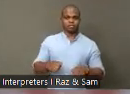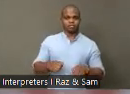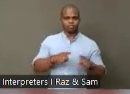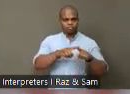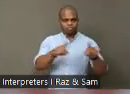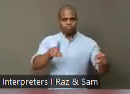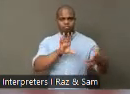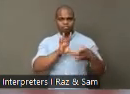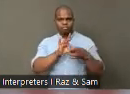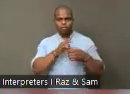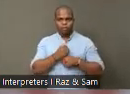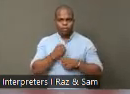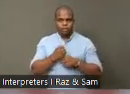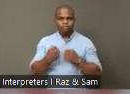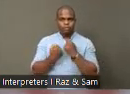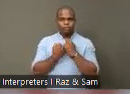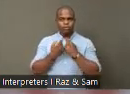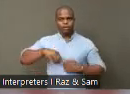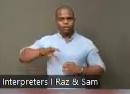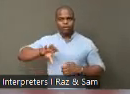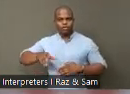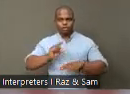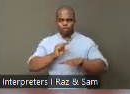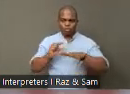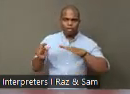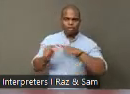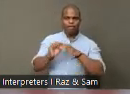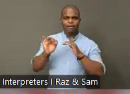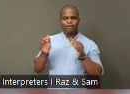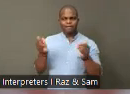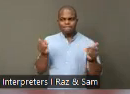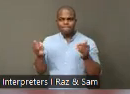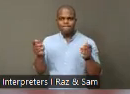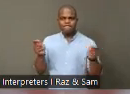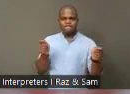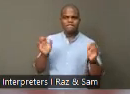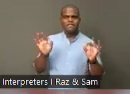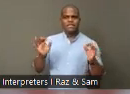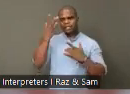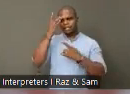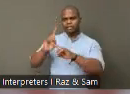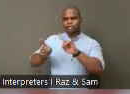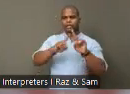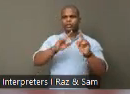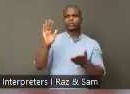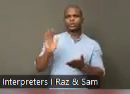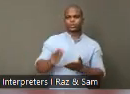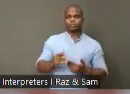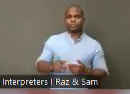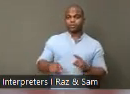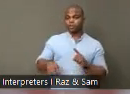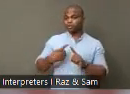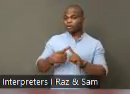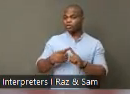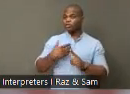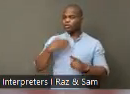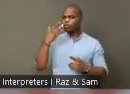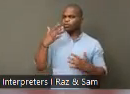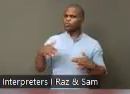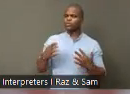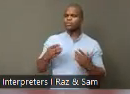momento é viável do sentido econômico, e ao passo que o país está a fazer grandes investimentos na